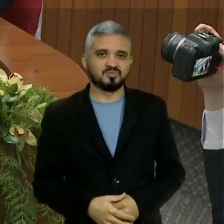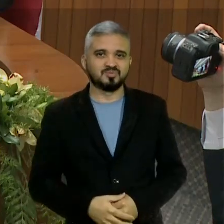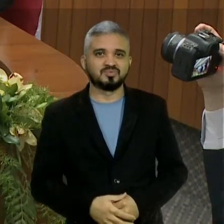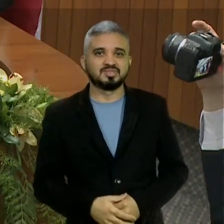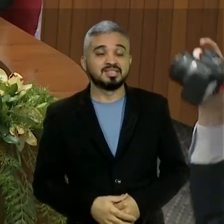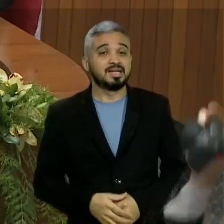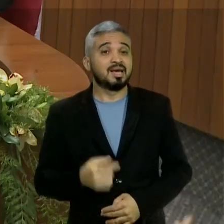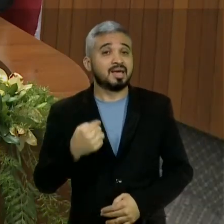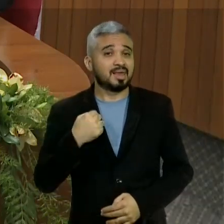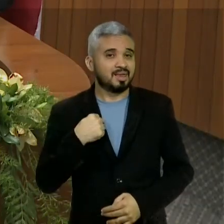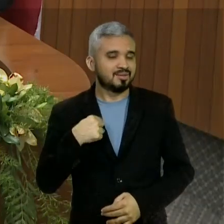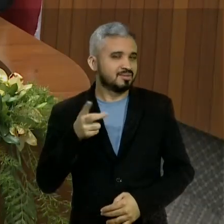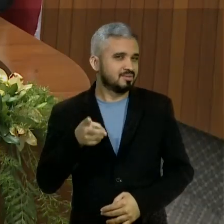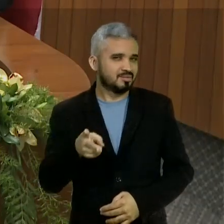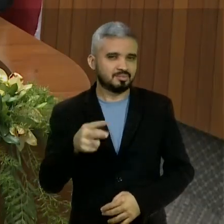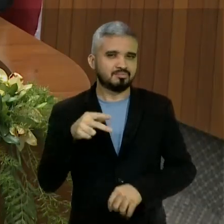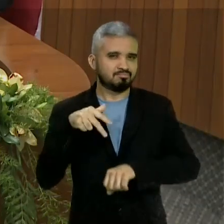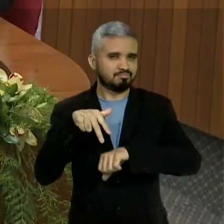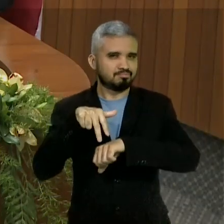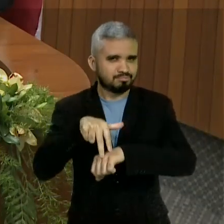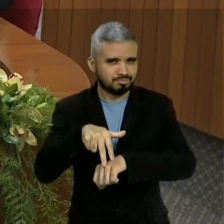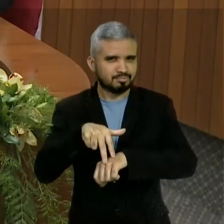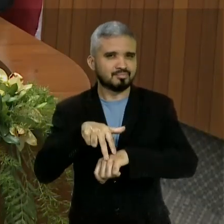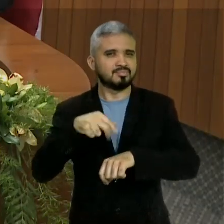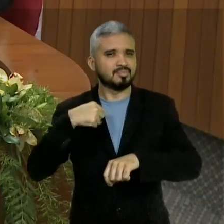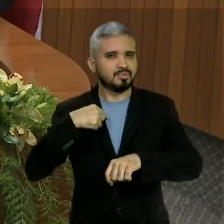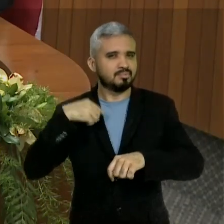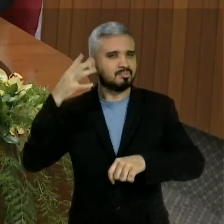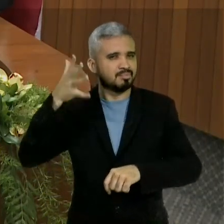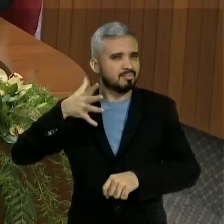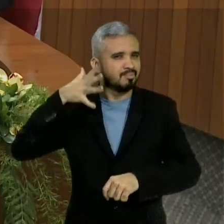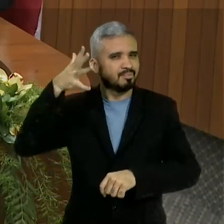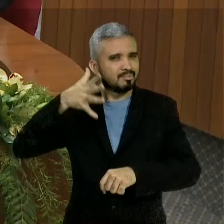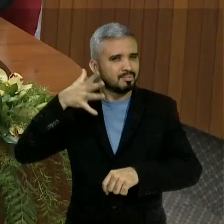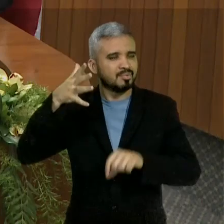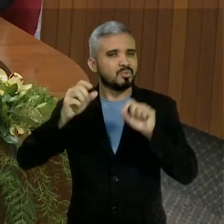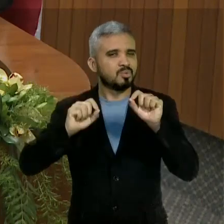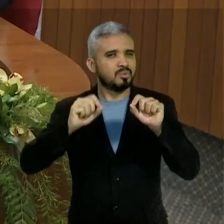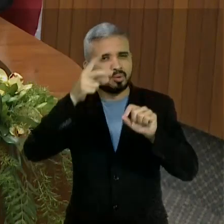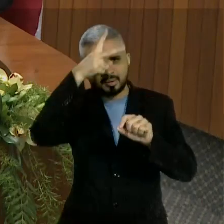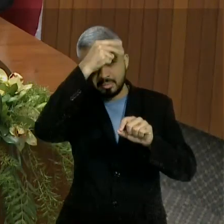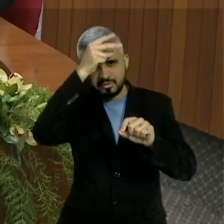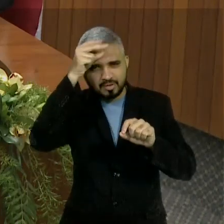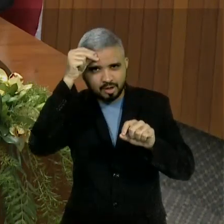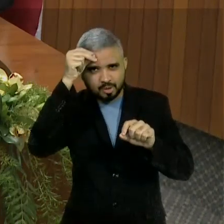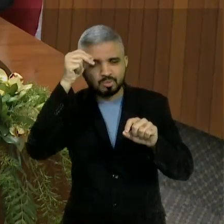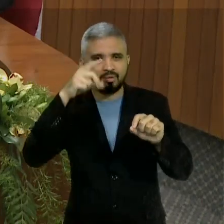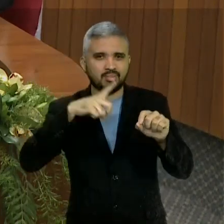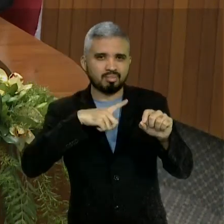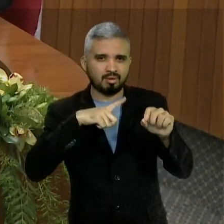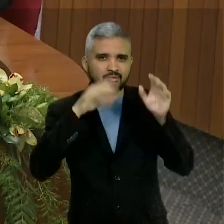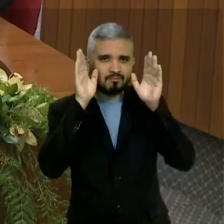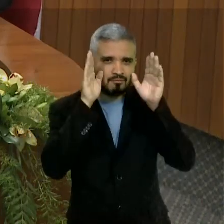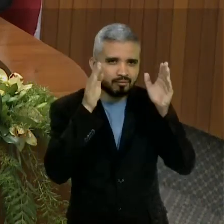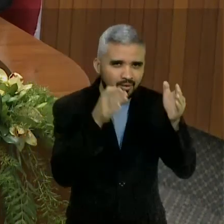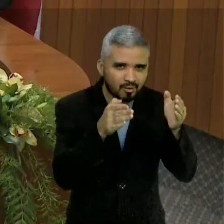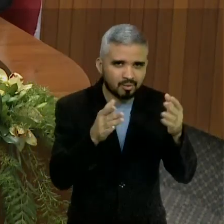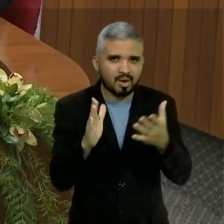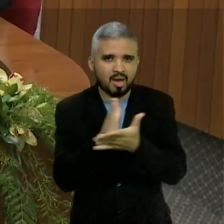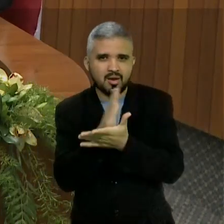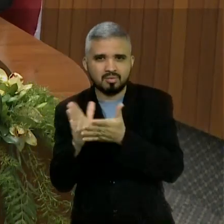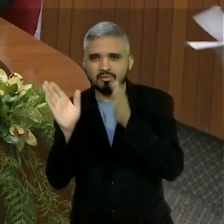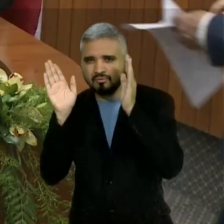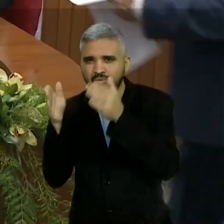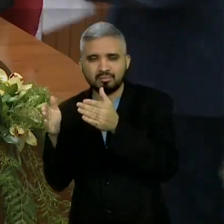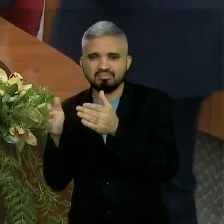comentar o que a prefeitura prioriza e o que ela deixa de priorizar E aí a gente precisa sempre fazer uma